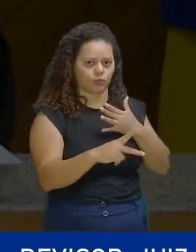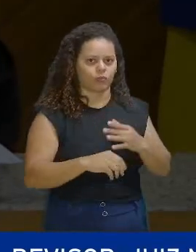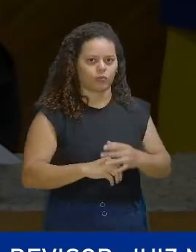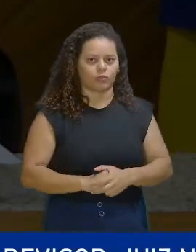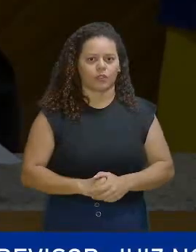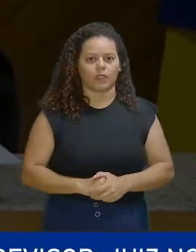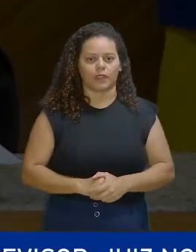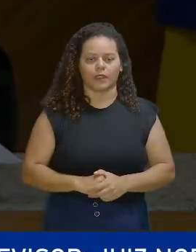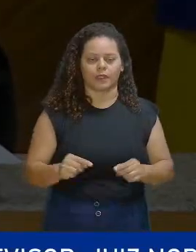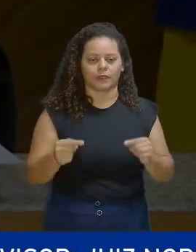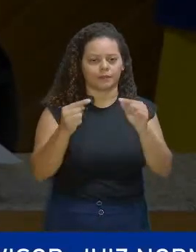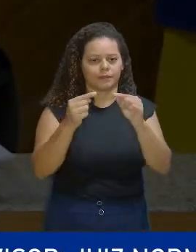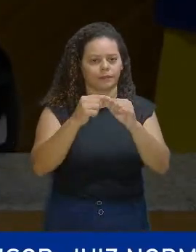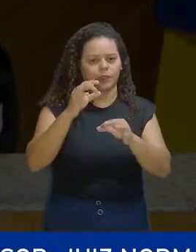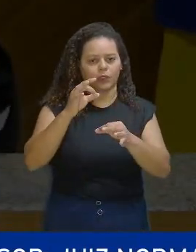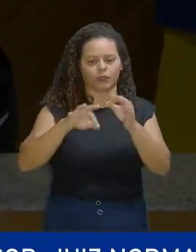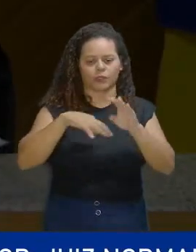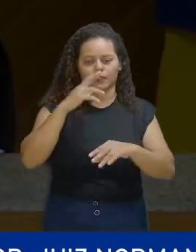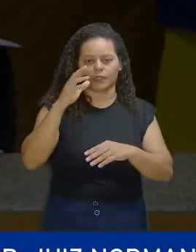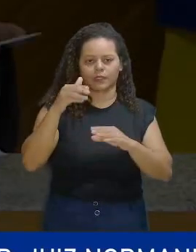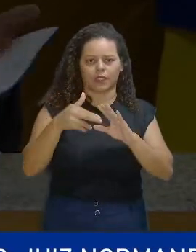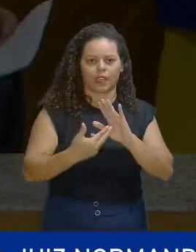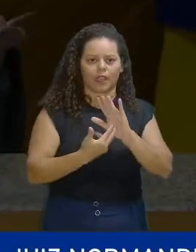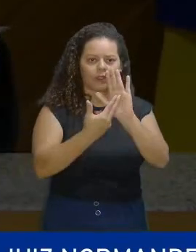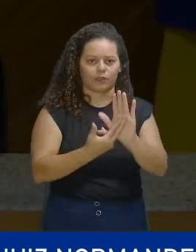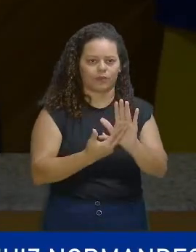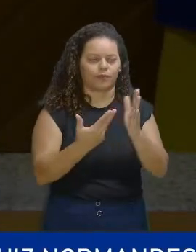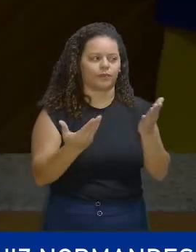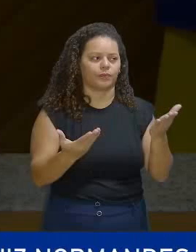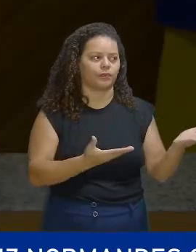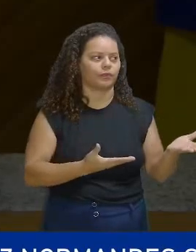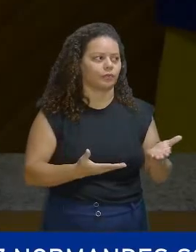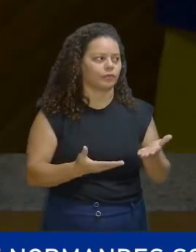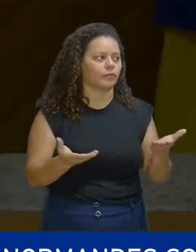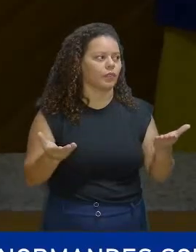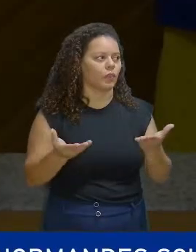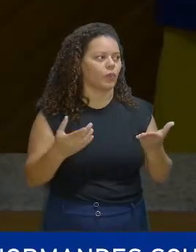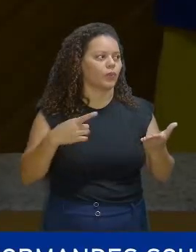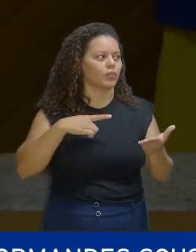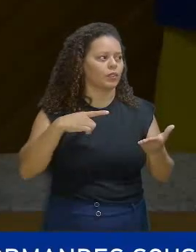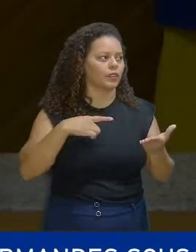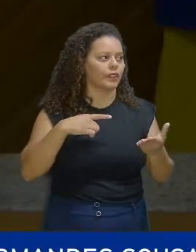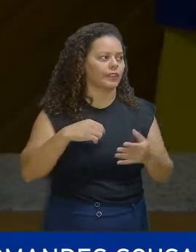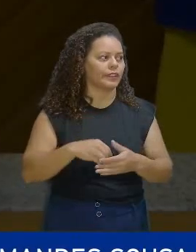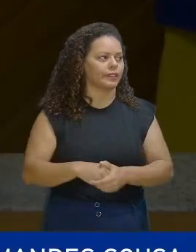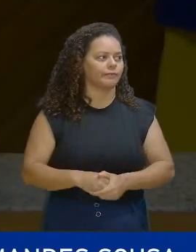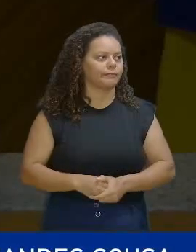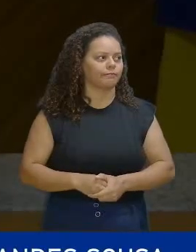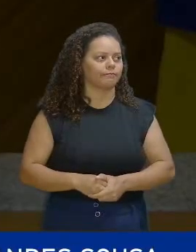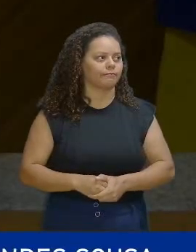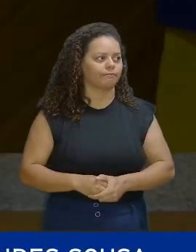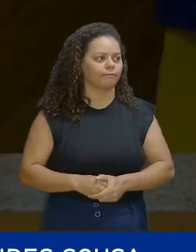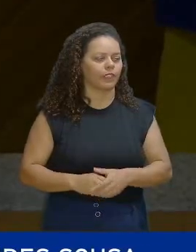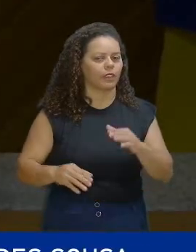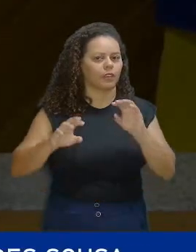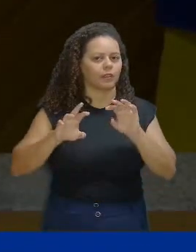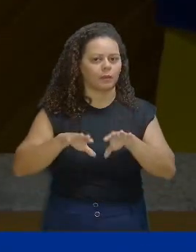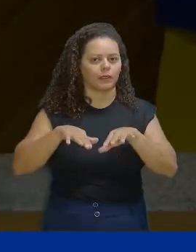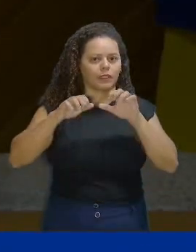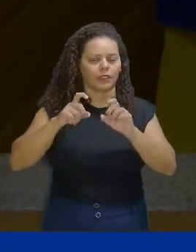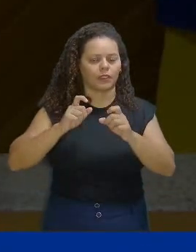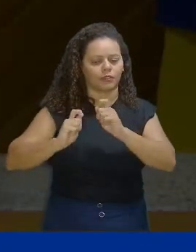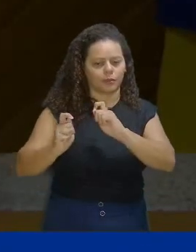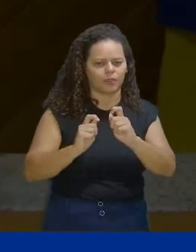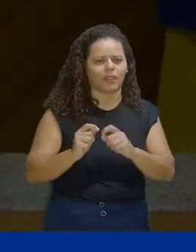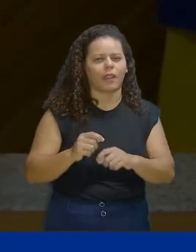provimento dos termos de voto do juiz relator. Excelências, nós temos hoje uma sessão administrativa que eu